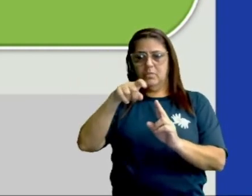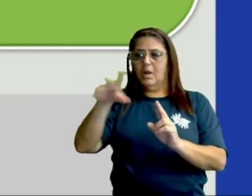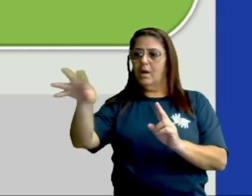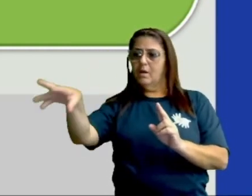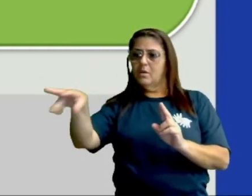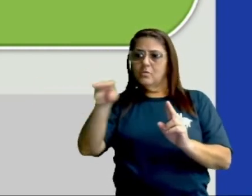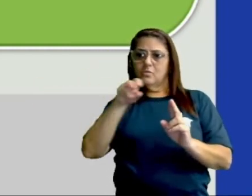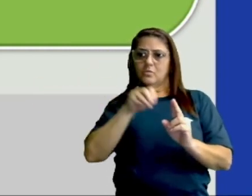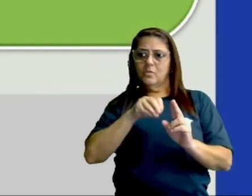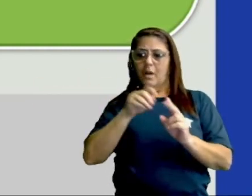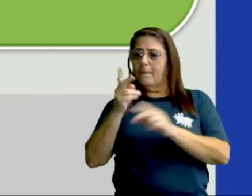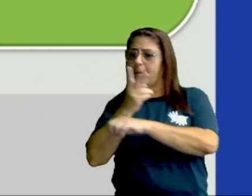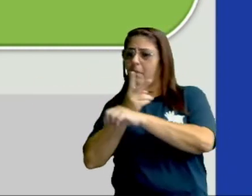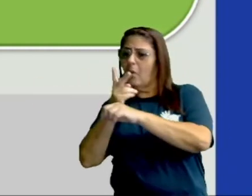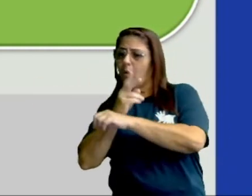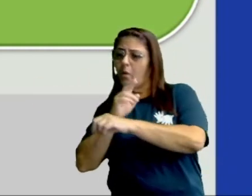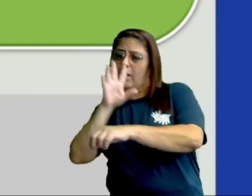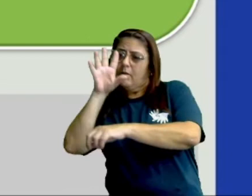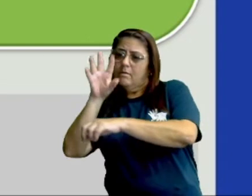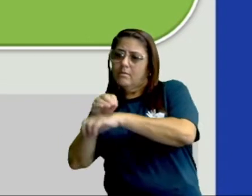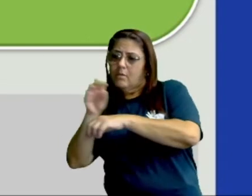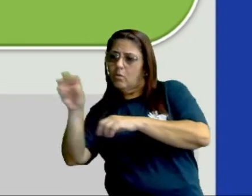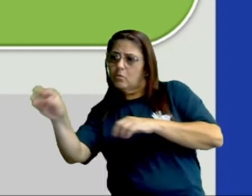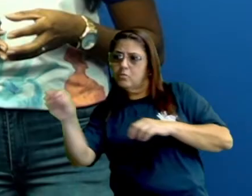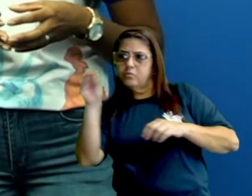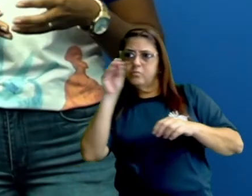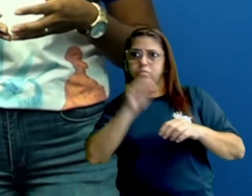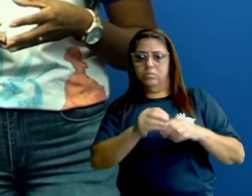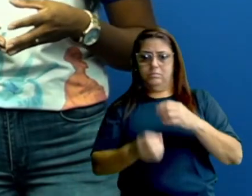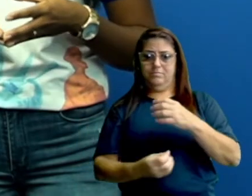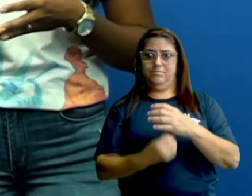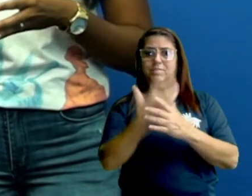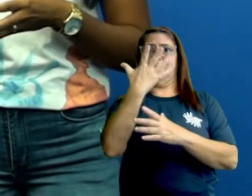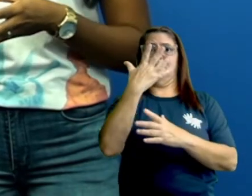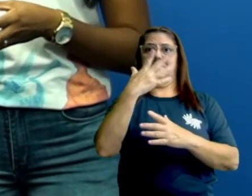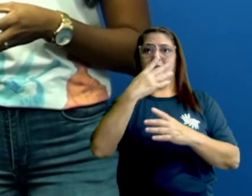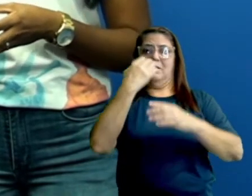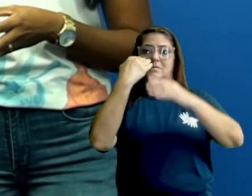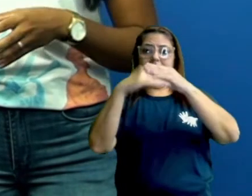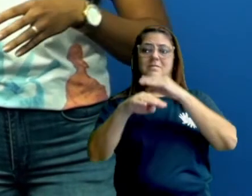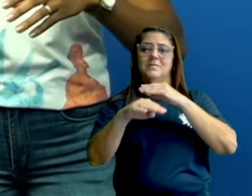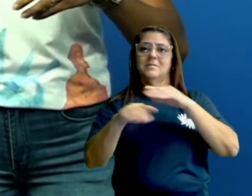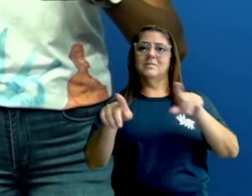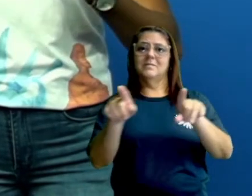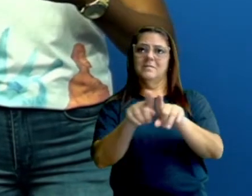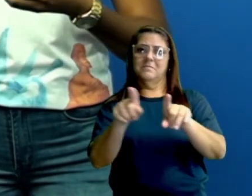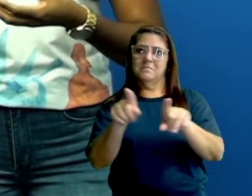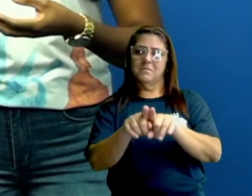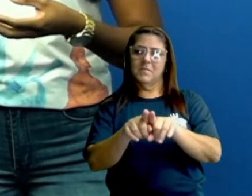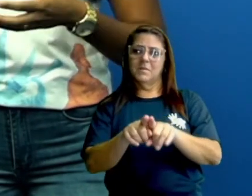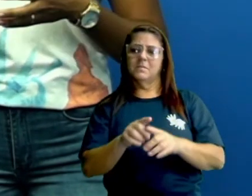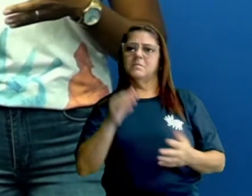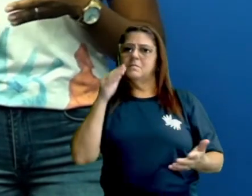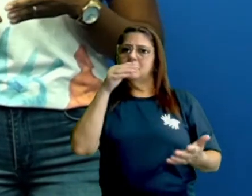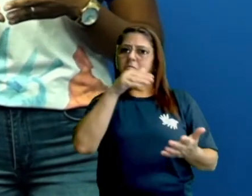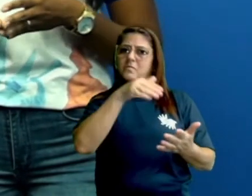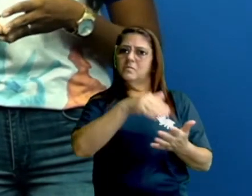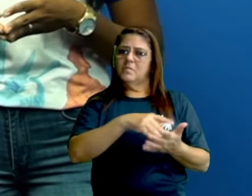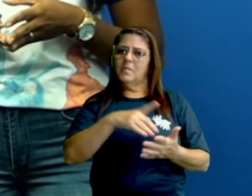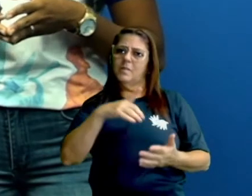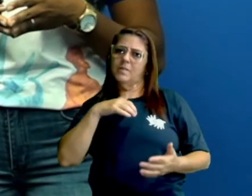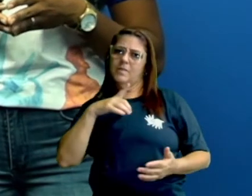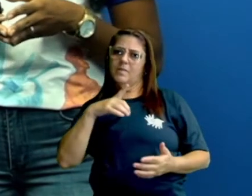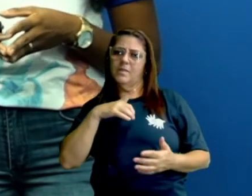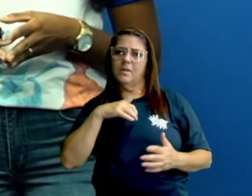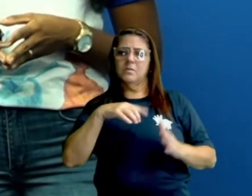esses tipos aí de dados a gente pode enviar através do anexo. E, por fim, nós temos o